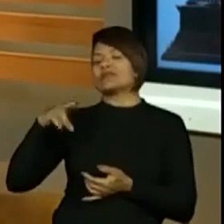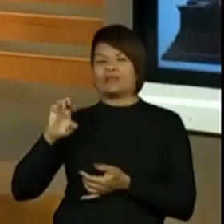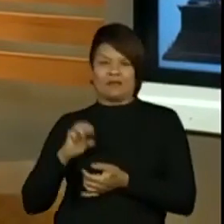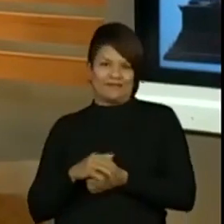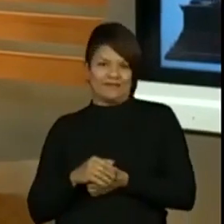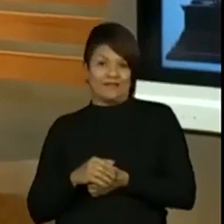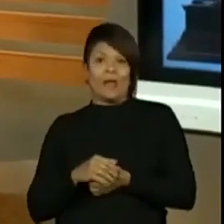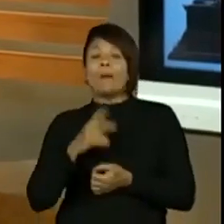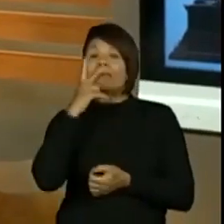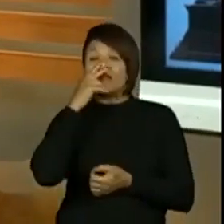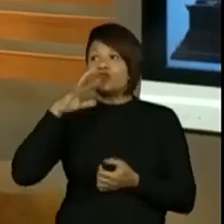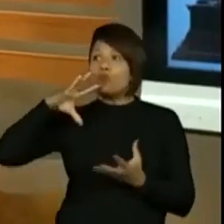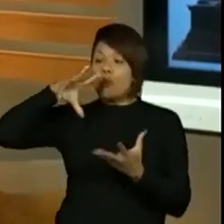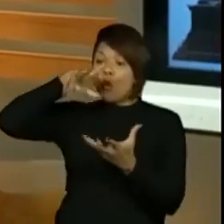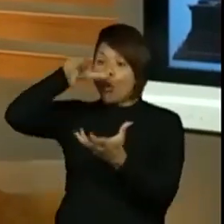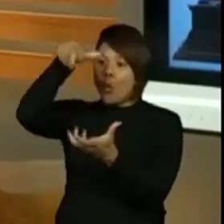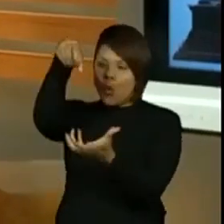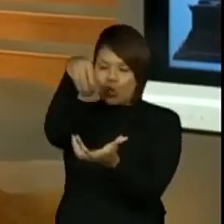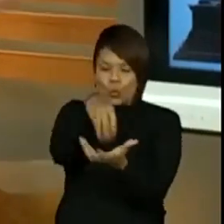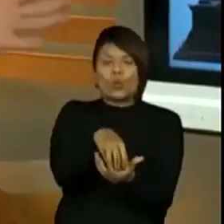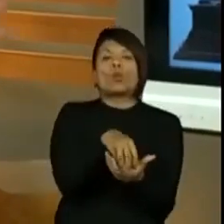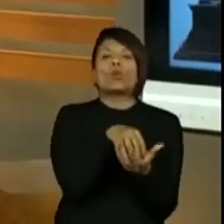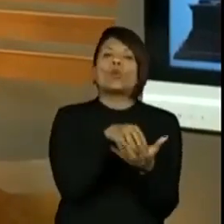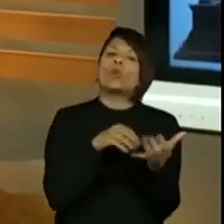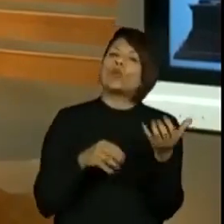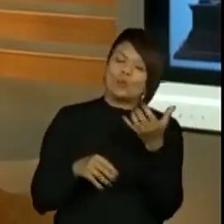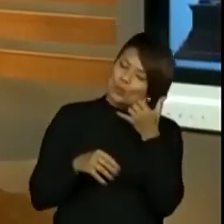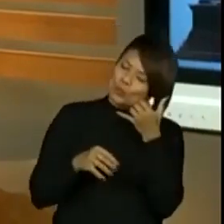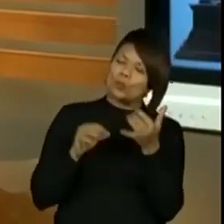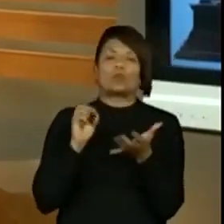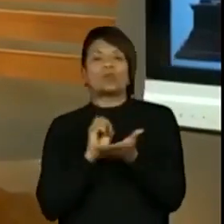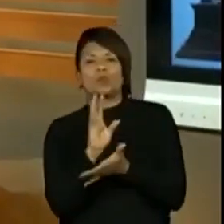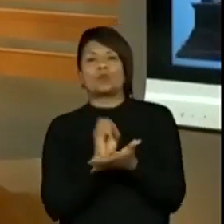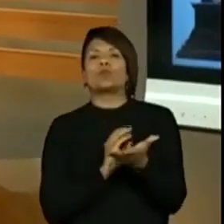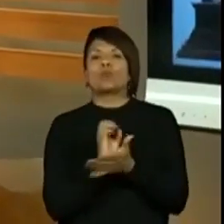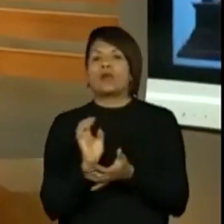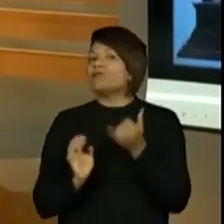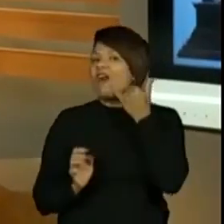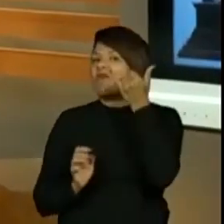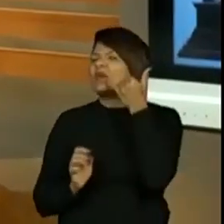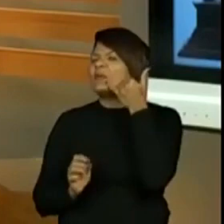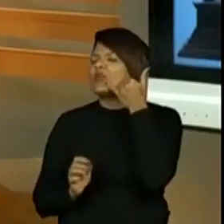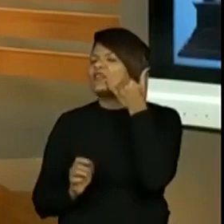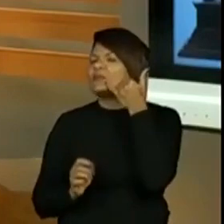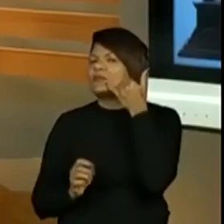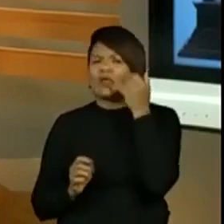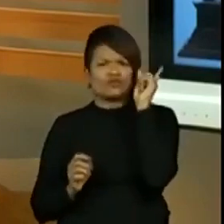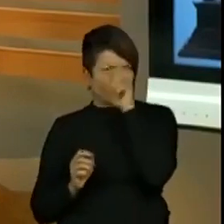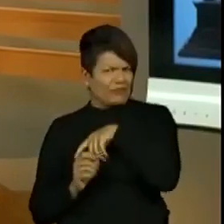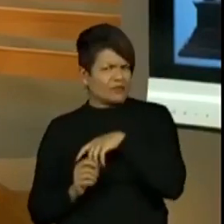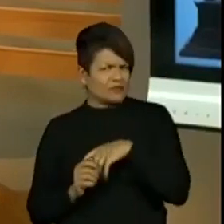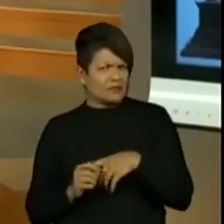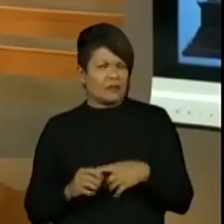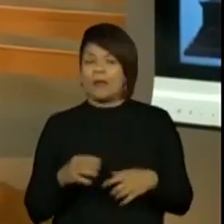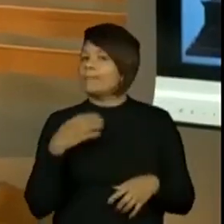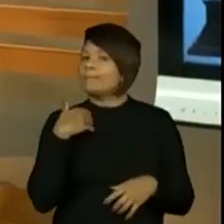às suas mãos. Falar é o de menos, porque ninguém liga para ninguém hoje em dia com o smartphone. Vamos falar quase que a verdade. Você usa WhatsApp,